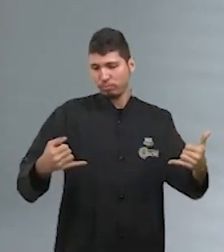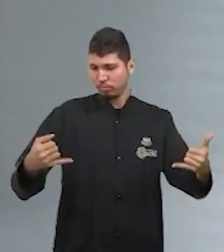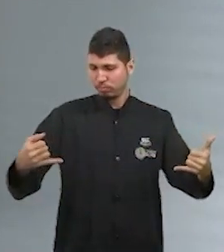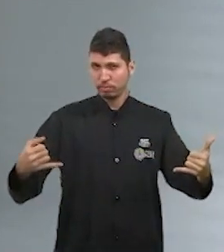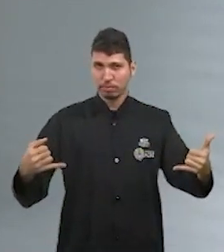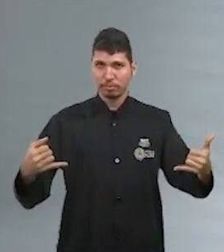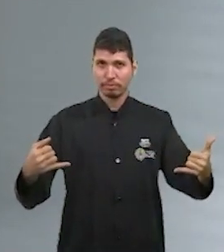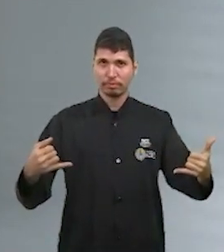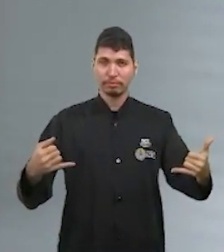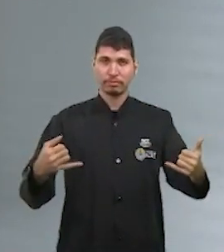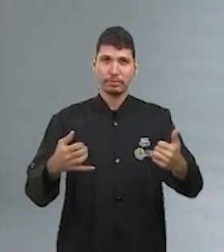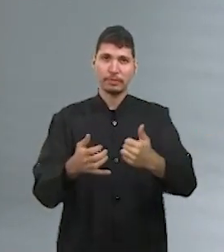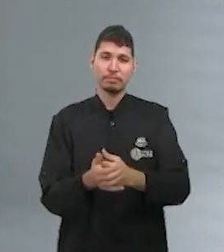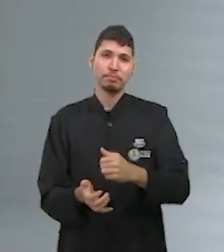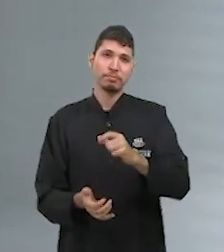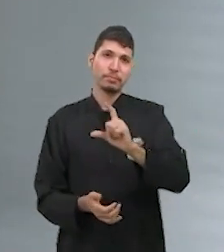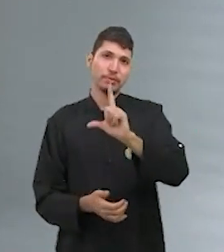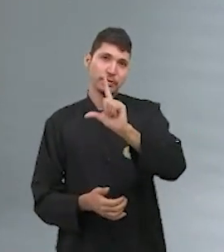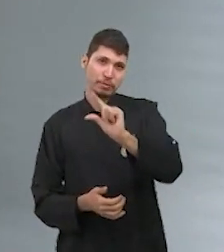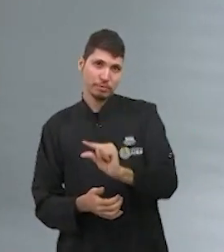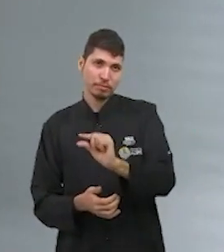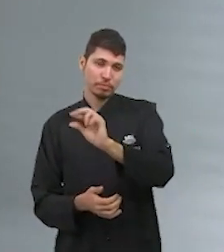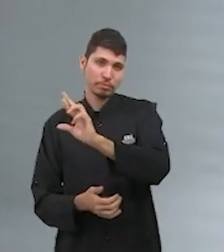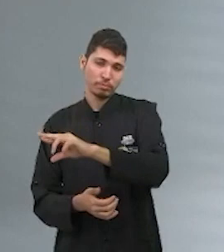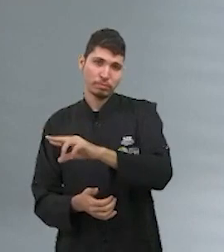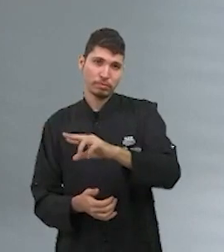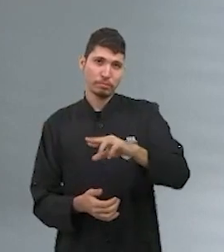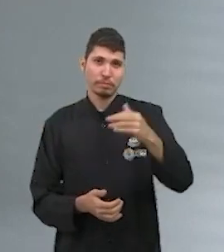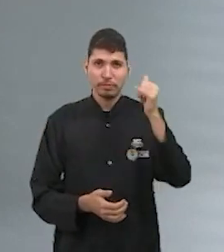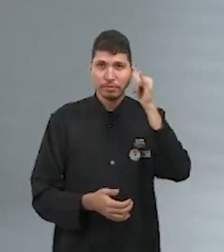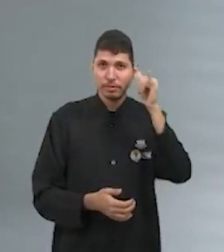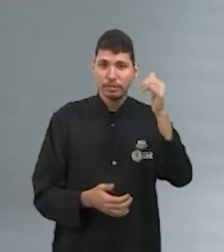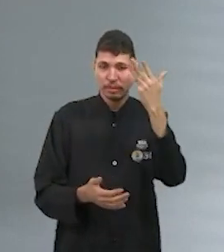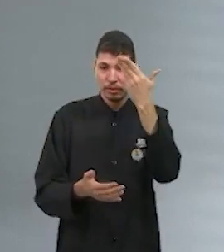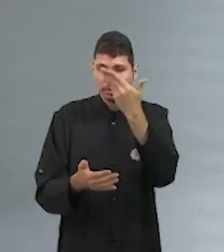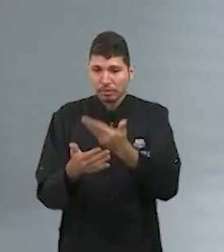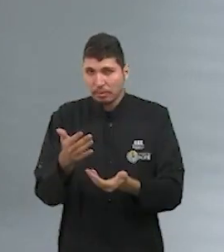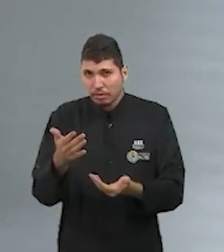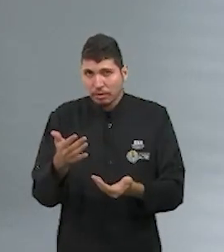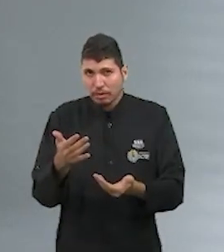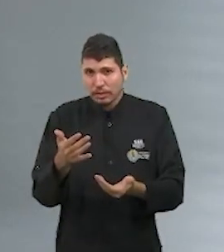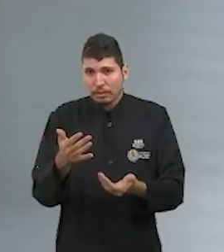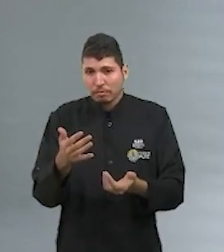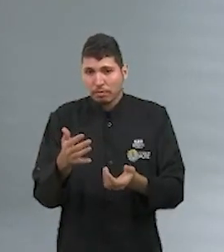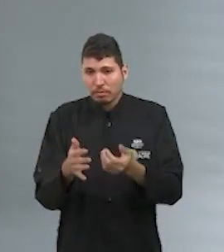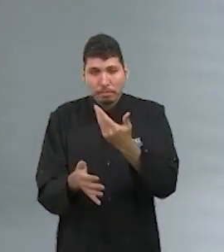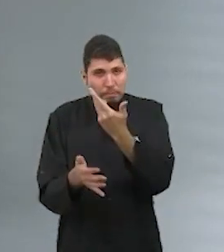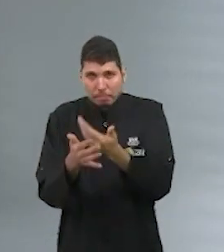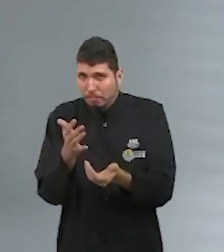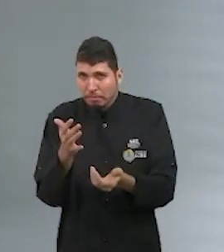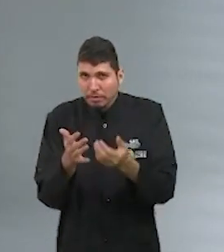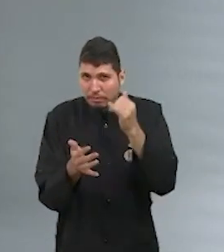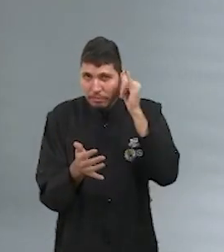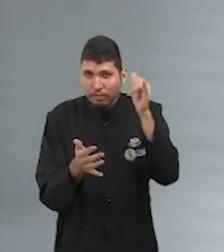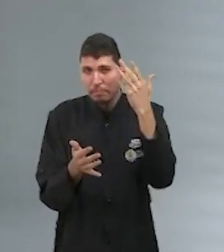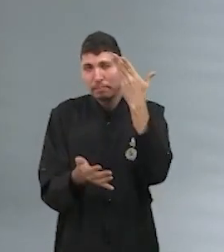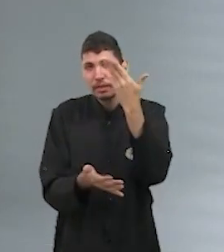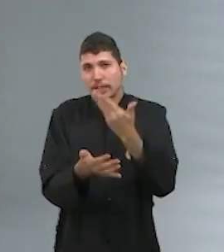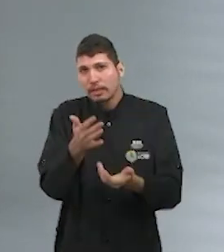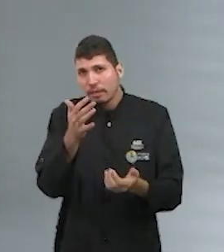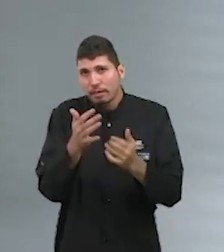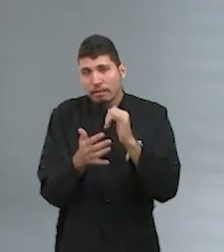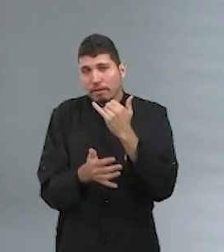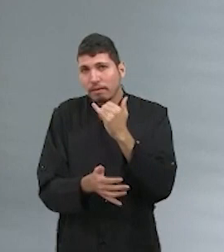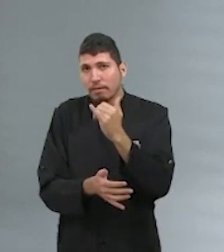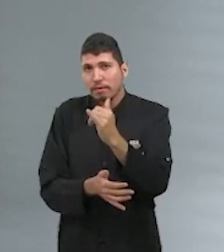essa resistência, né? Para não ter tanta perda, não se dissipar essa energia, né? Já que a resistência, ela